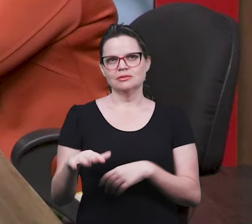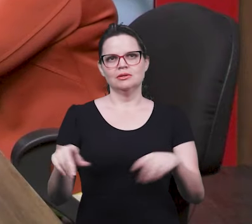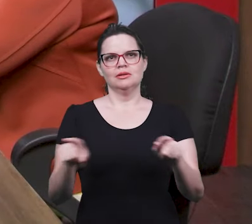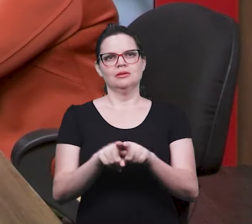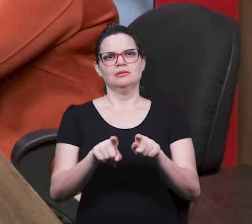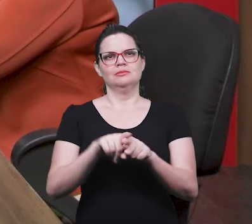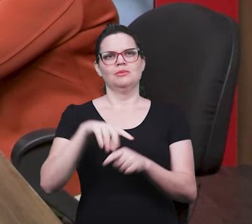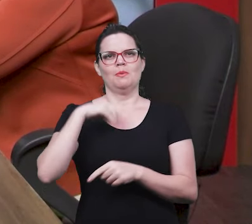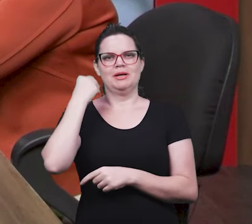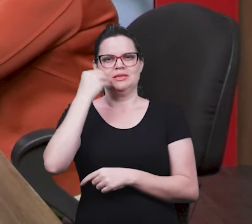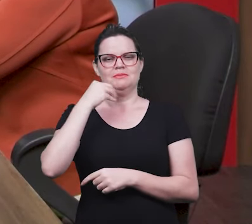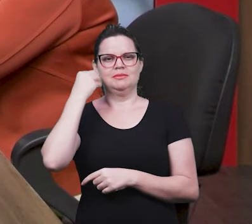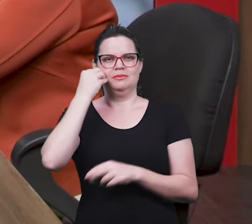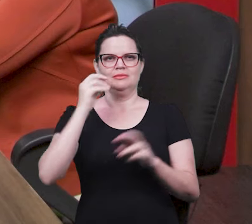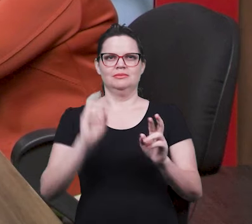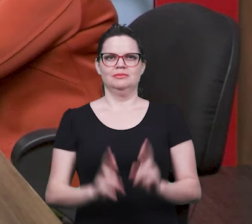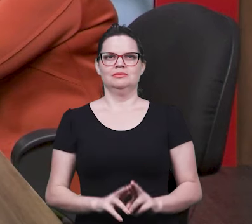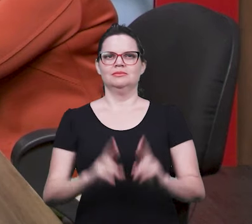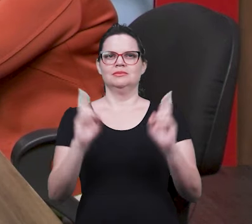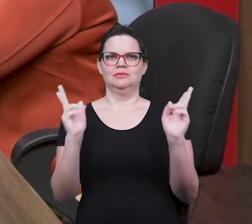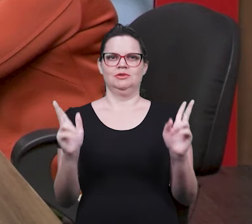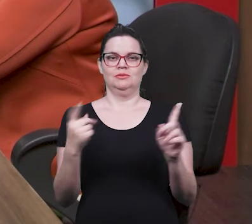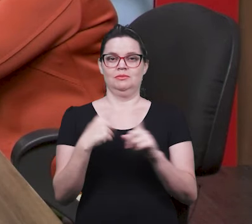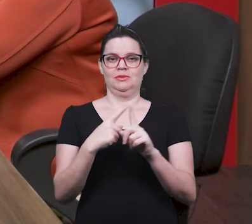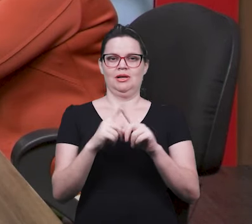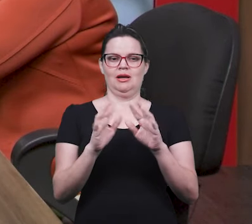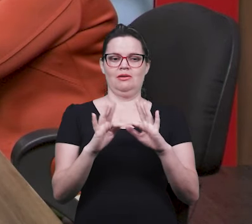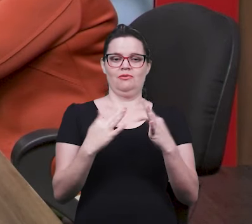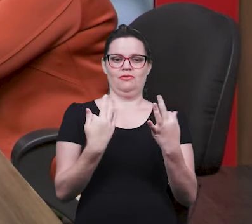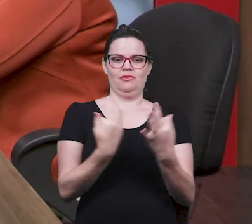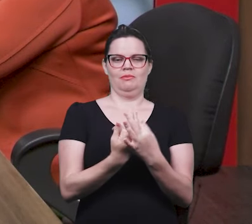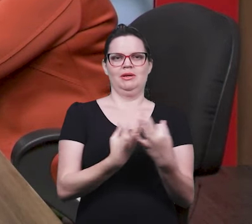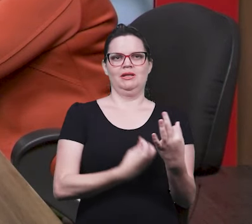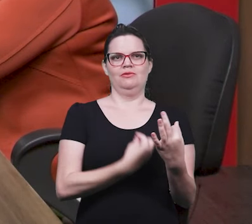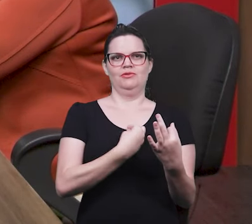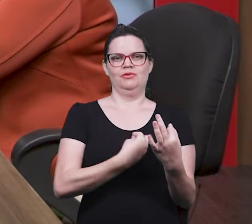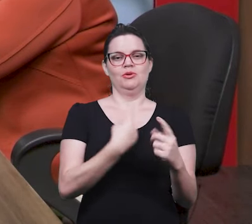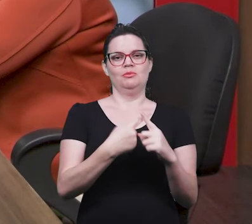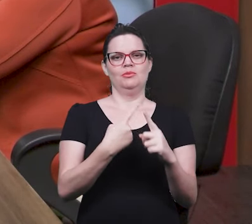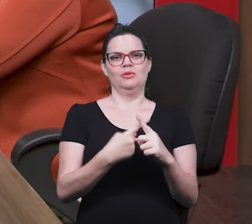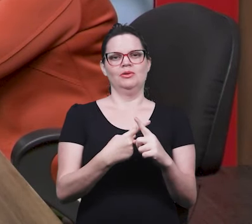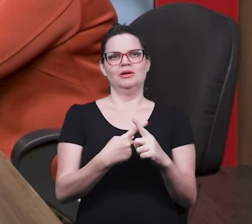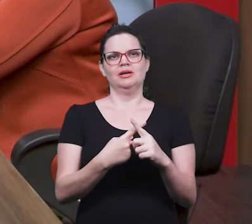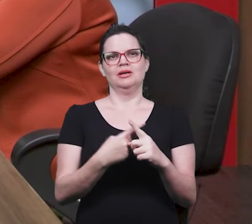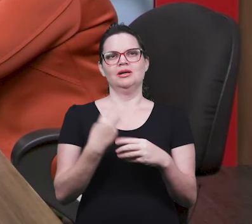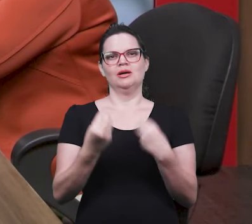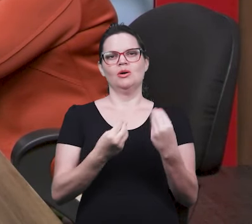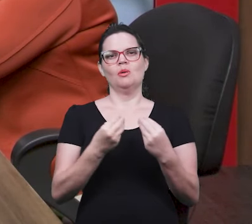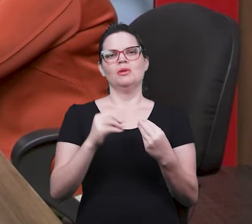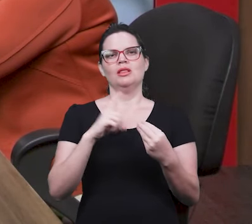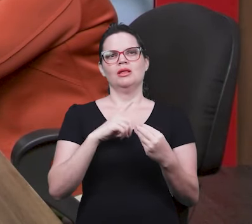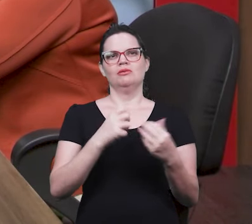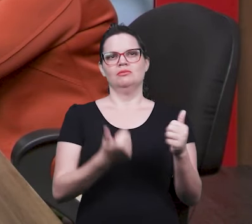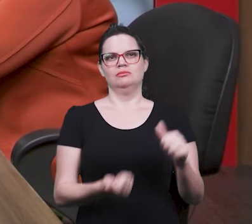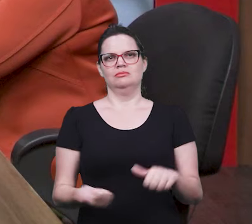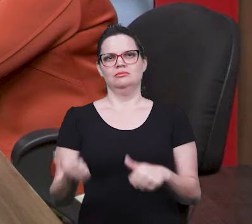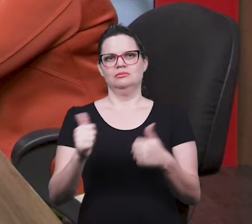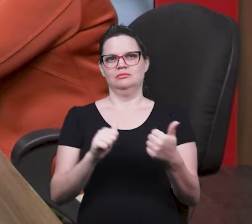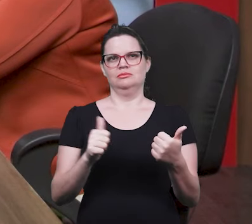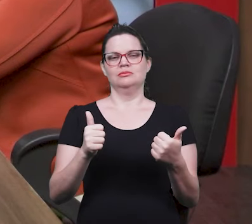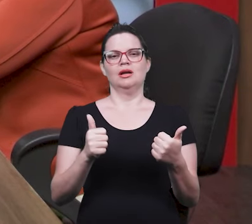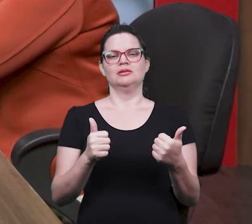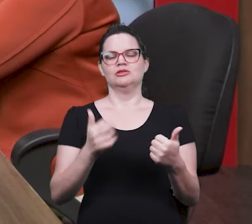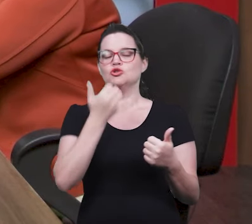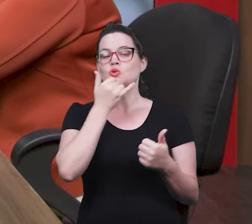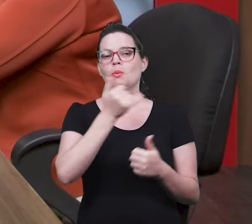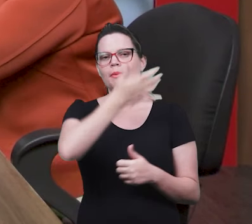de uma experiência diferente que a família viveu quando conheceram, quando foram batizados de uma forma maravilhosa